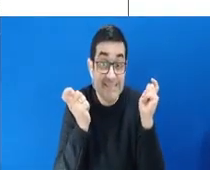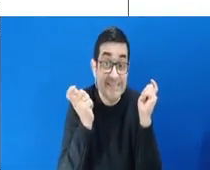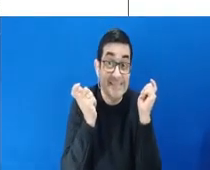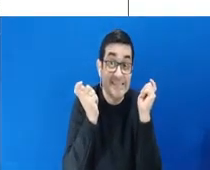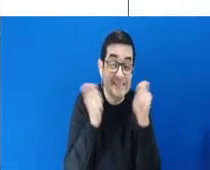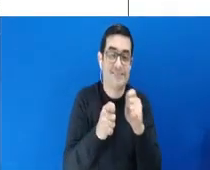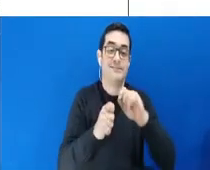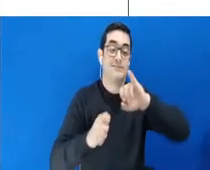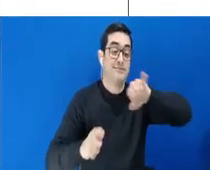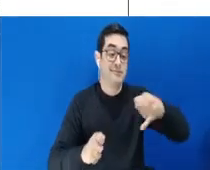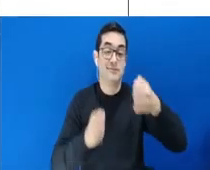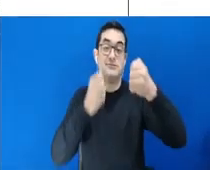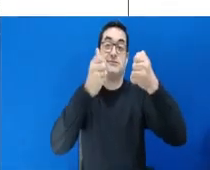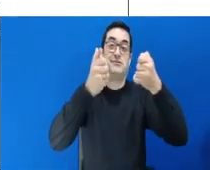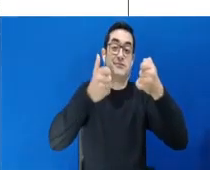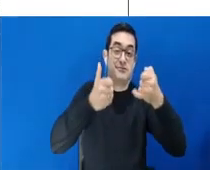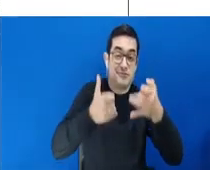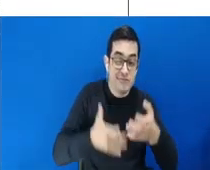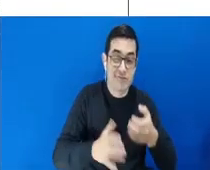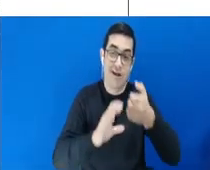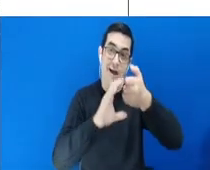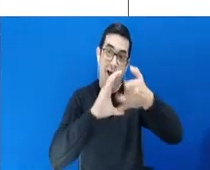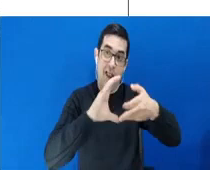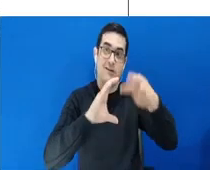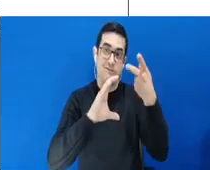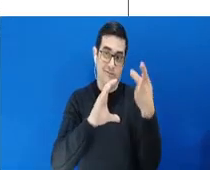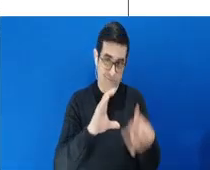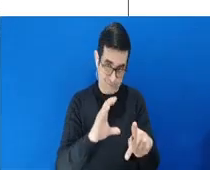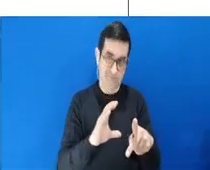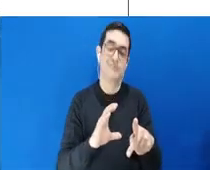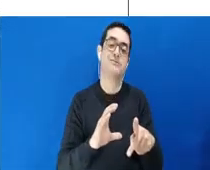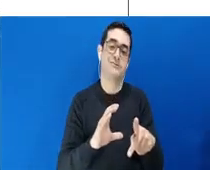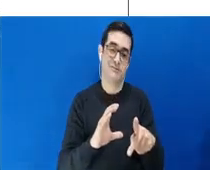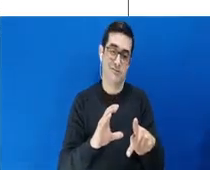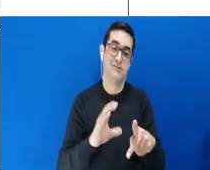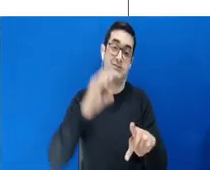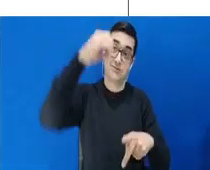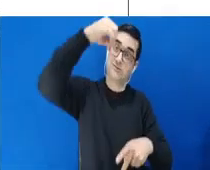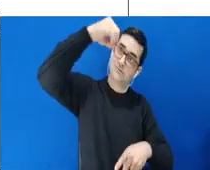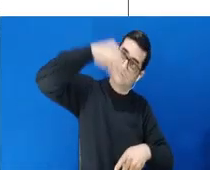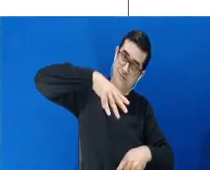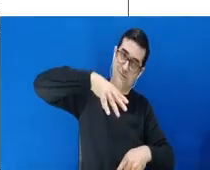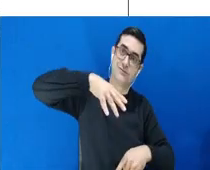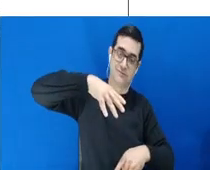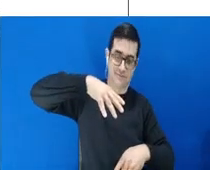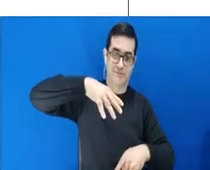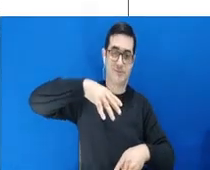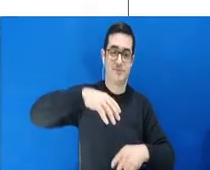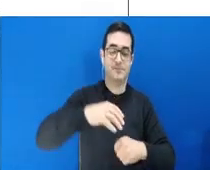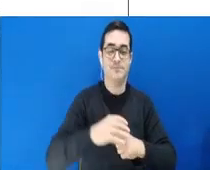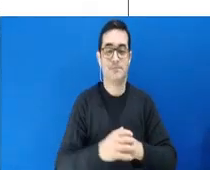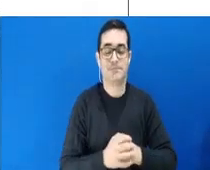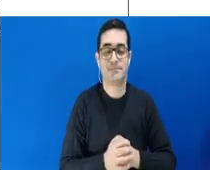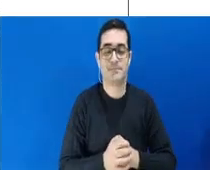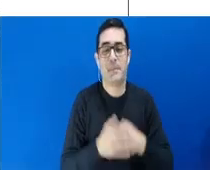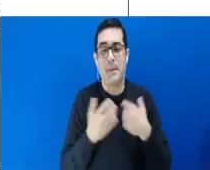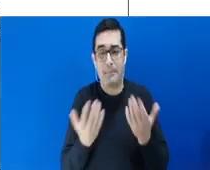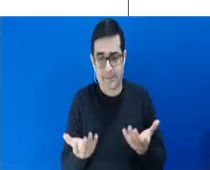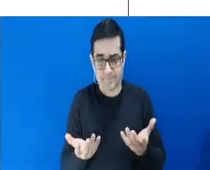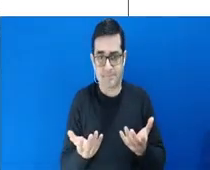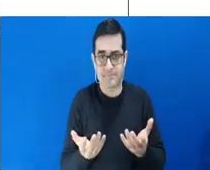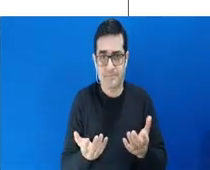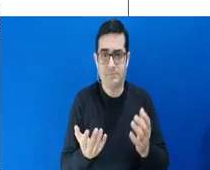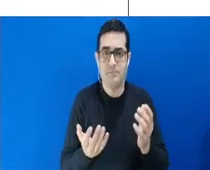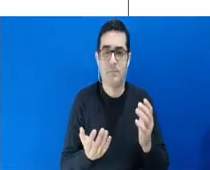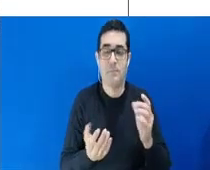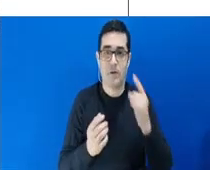né, dual da luz do espectro eletromagnético. Bom, o que acontece? Agora vocês veem